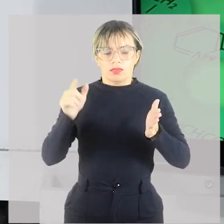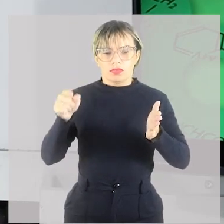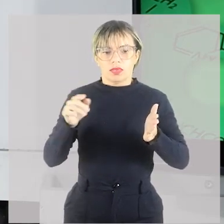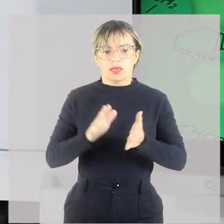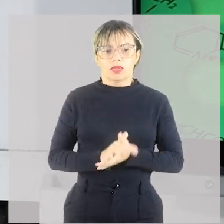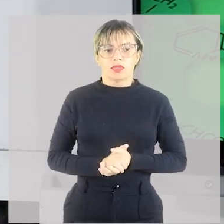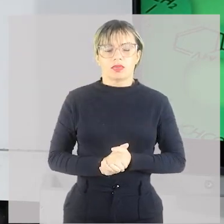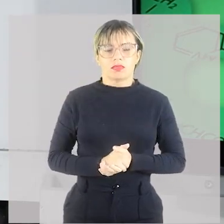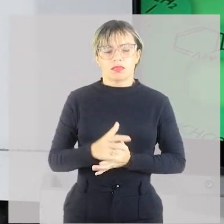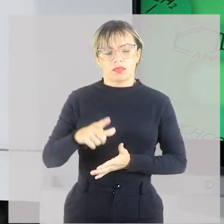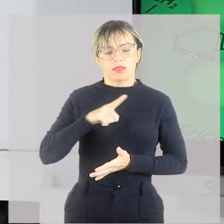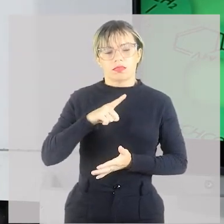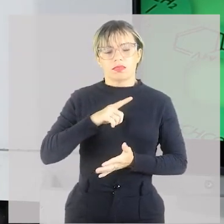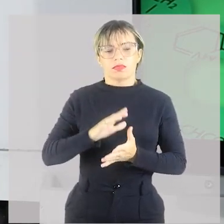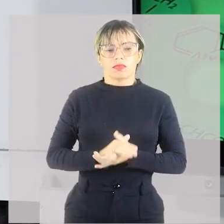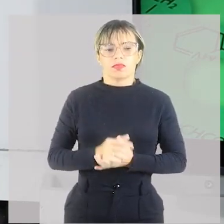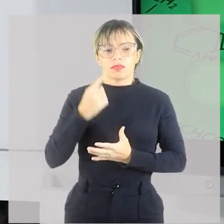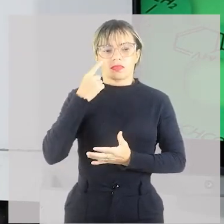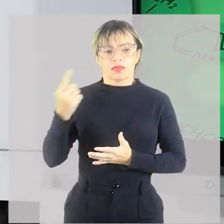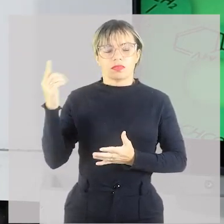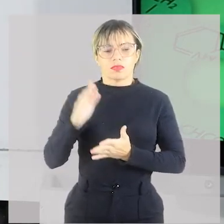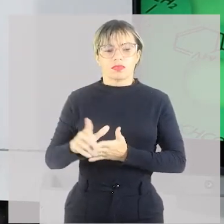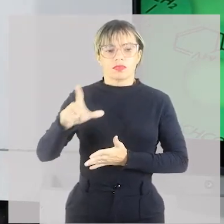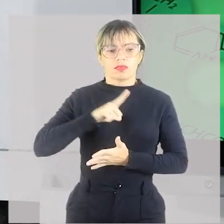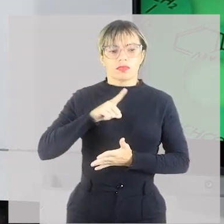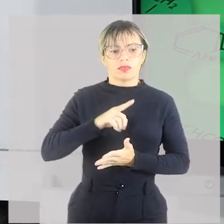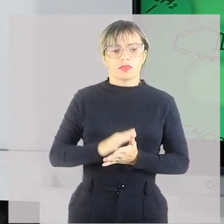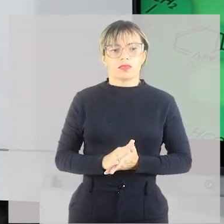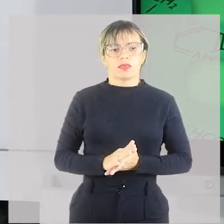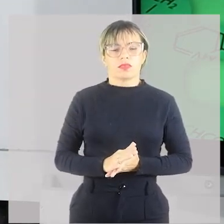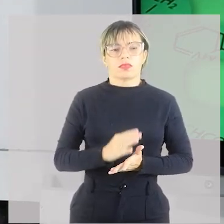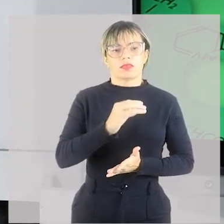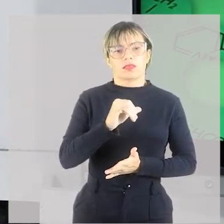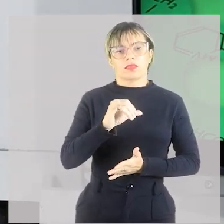Se os ligantes iguais estão do mesmo lado, eu tenho o cis.